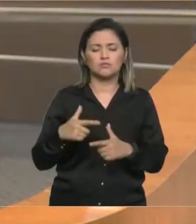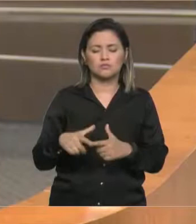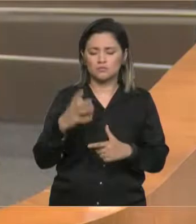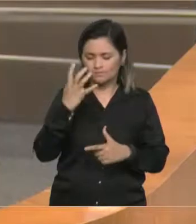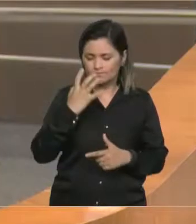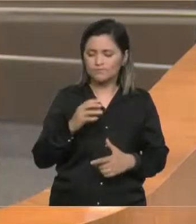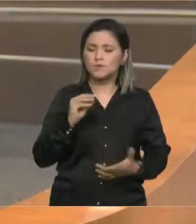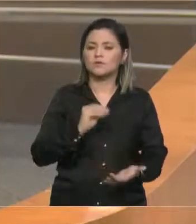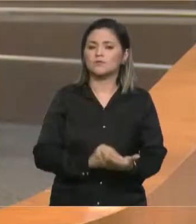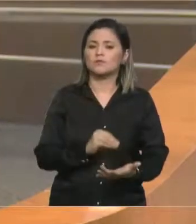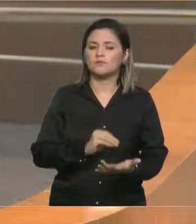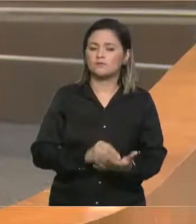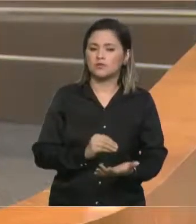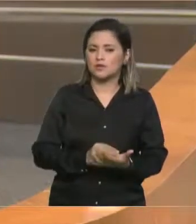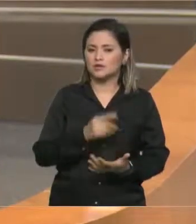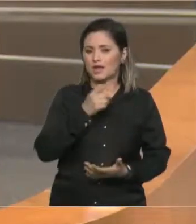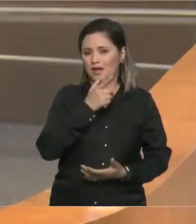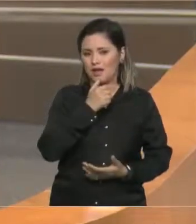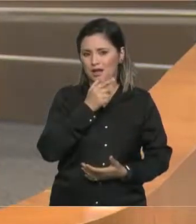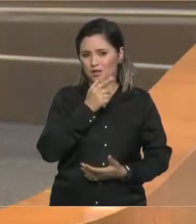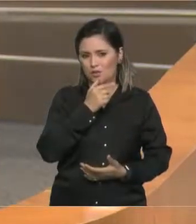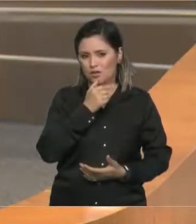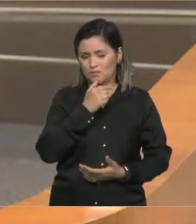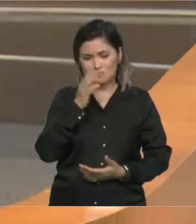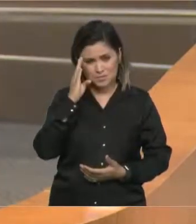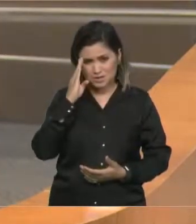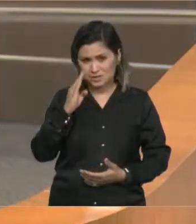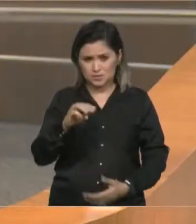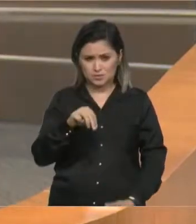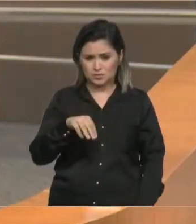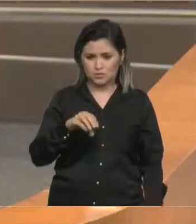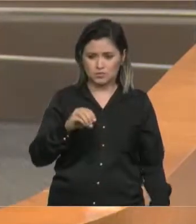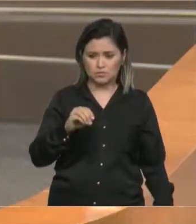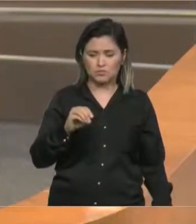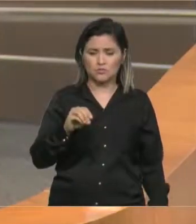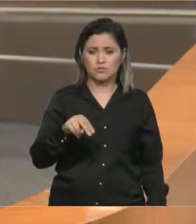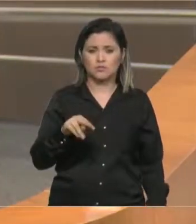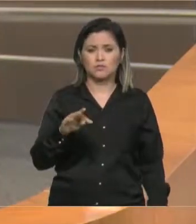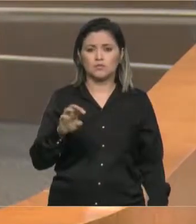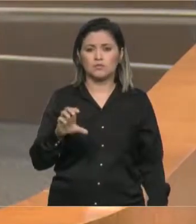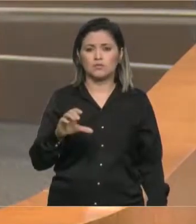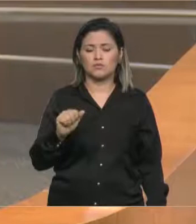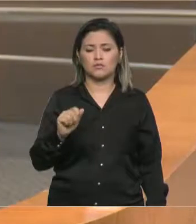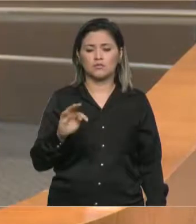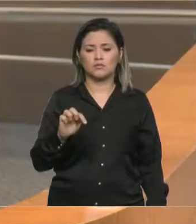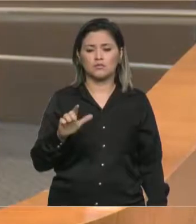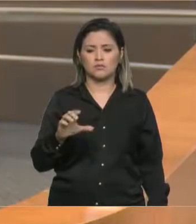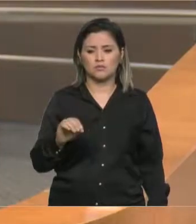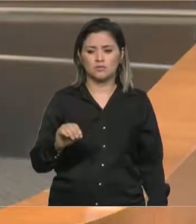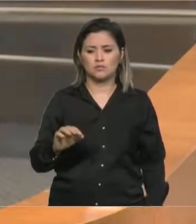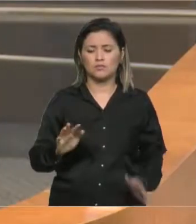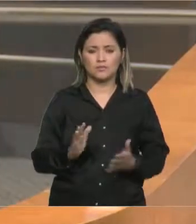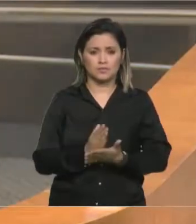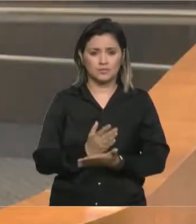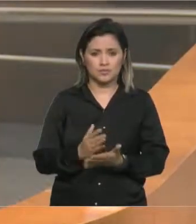de água, principalmente no bairro Monte Castelo. Ali encontrei famílias que